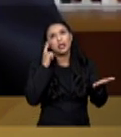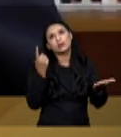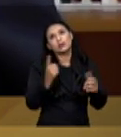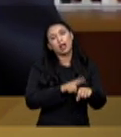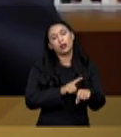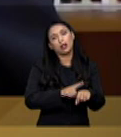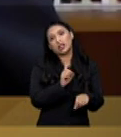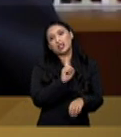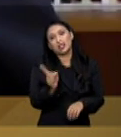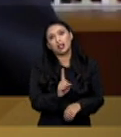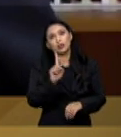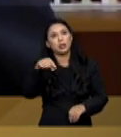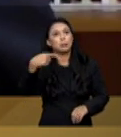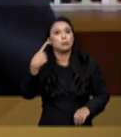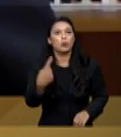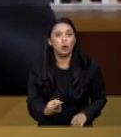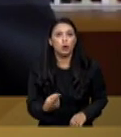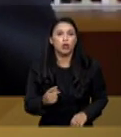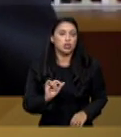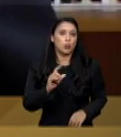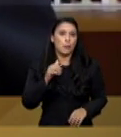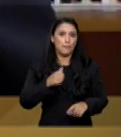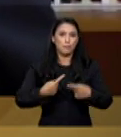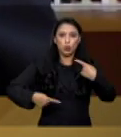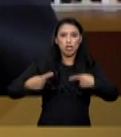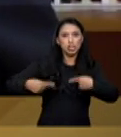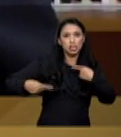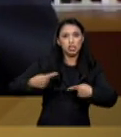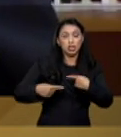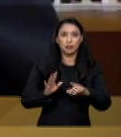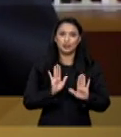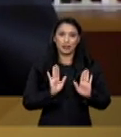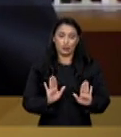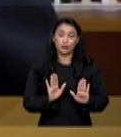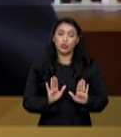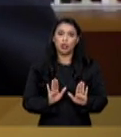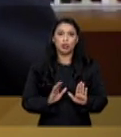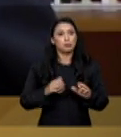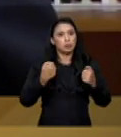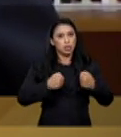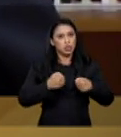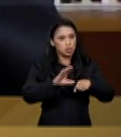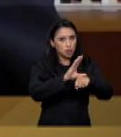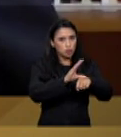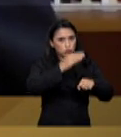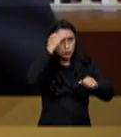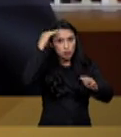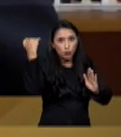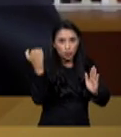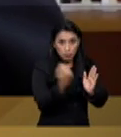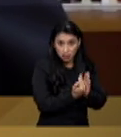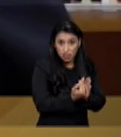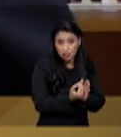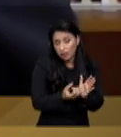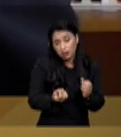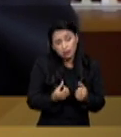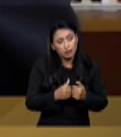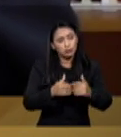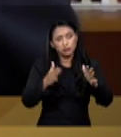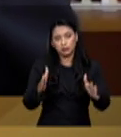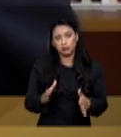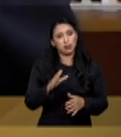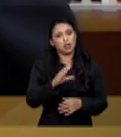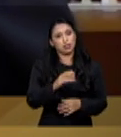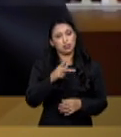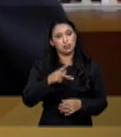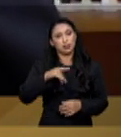ou de oportunidade políticas. Atendidas as exigências constitucionais, impõe-se a criação